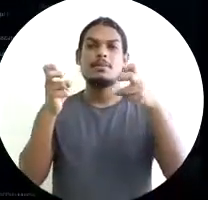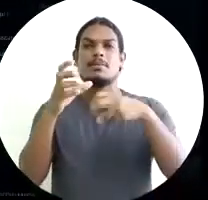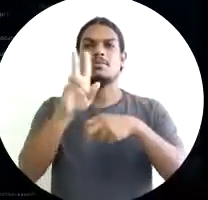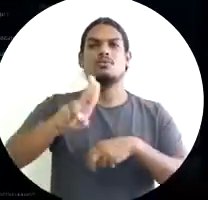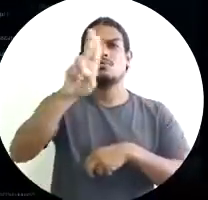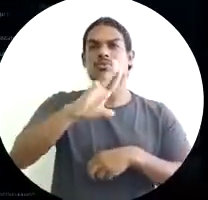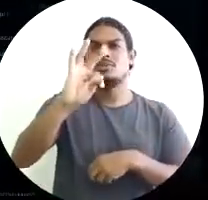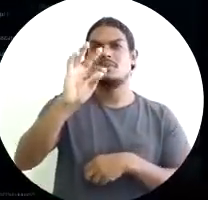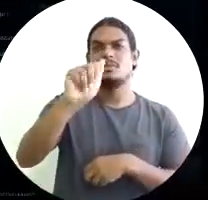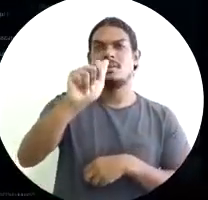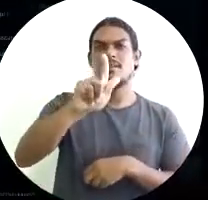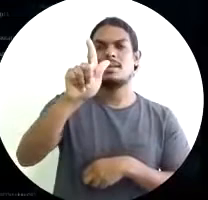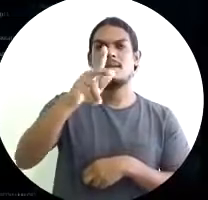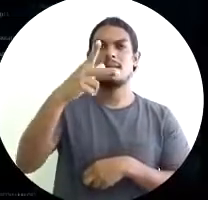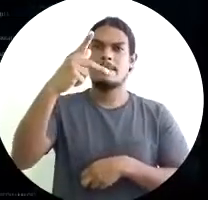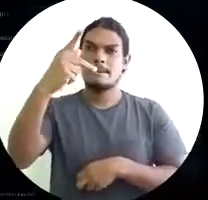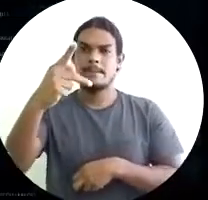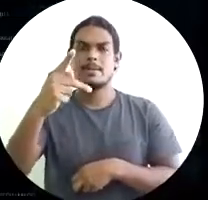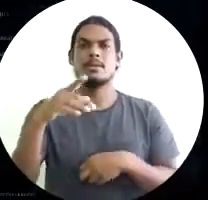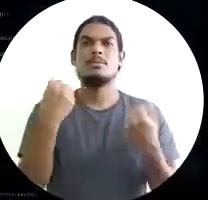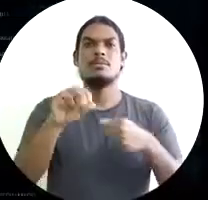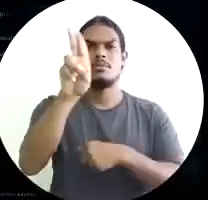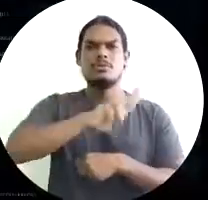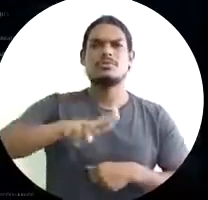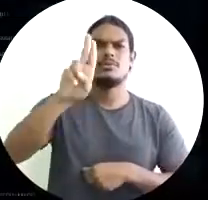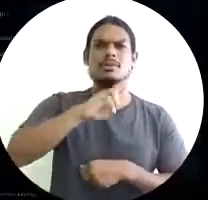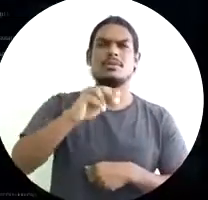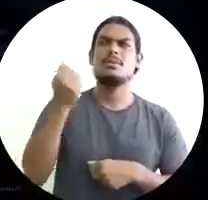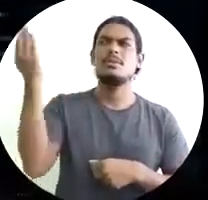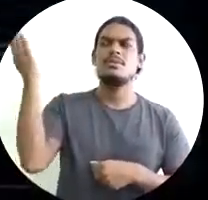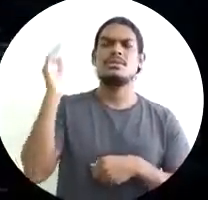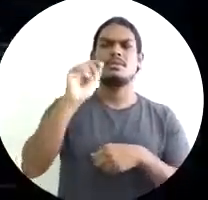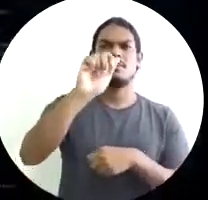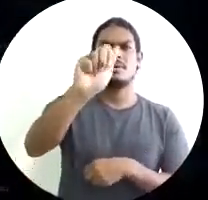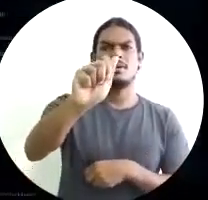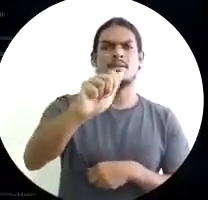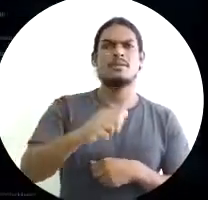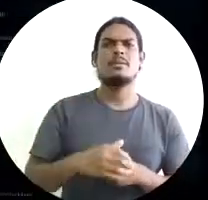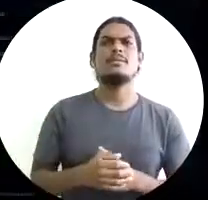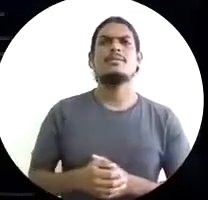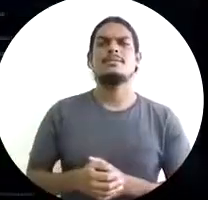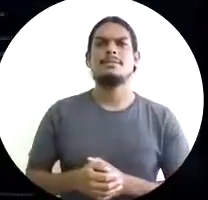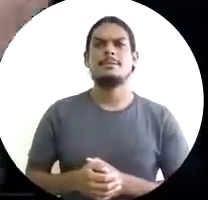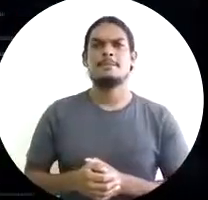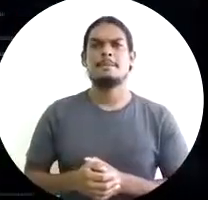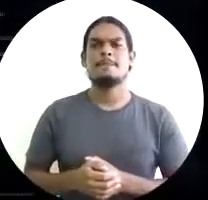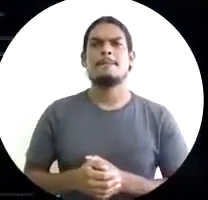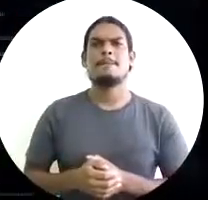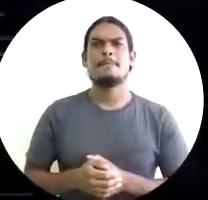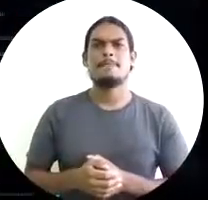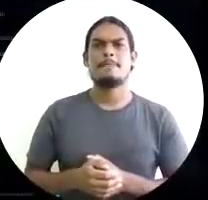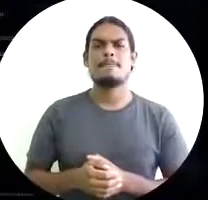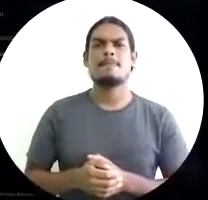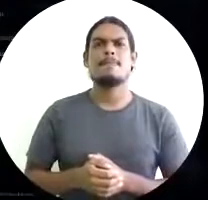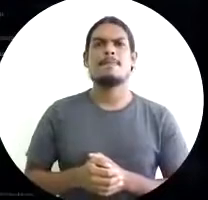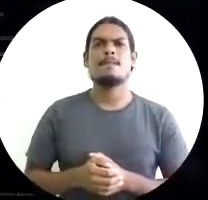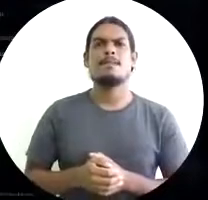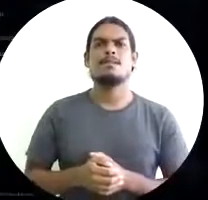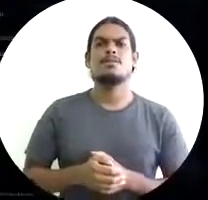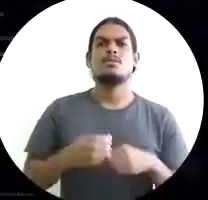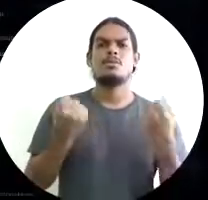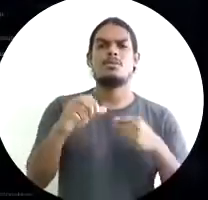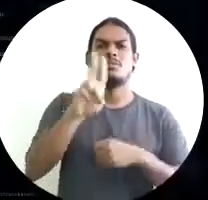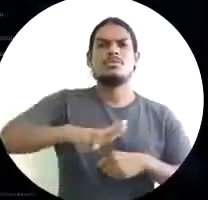A gente pode colocar várias outras, como a para link. A gente pode utilizar table para tabelas. Então a gente